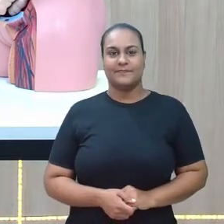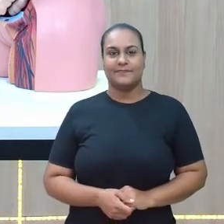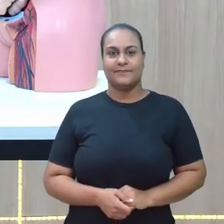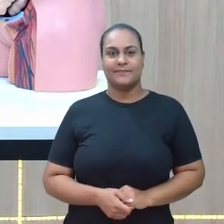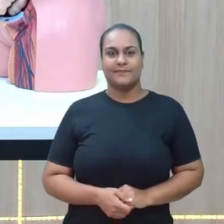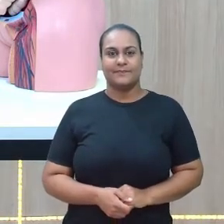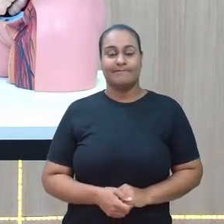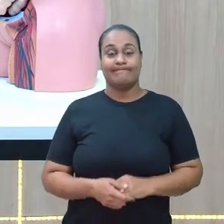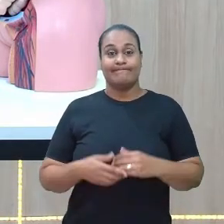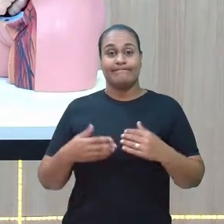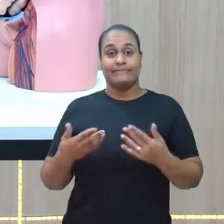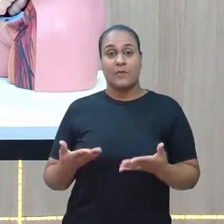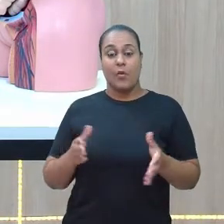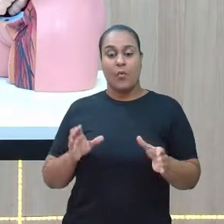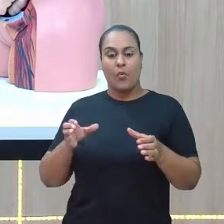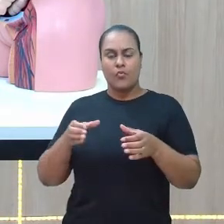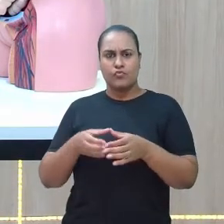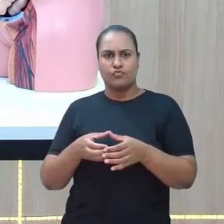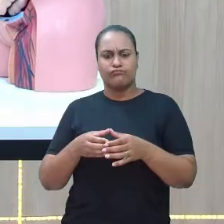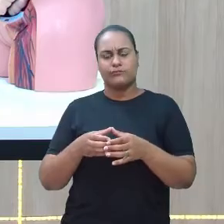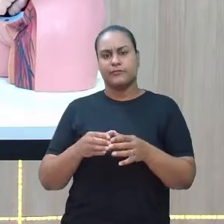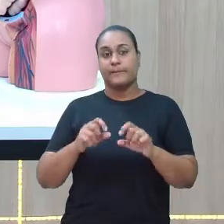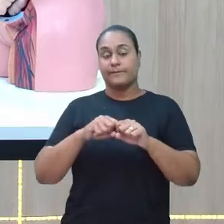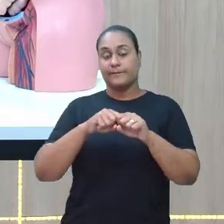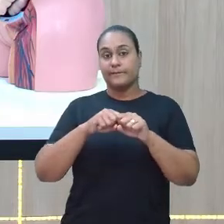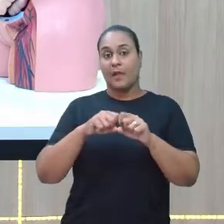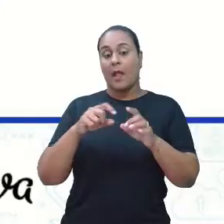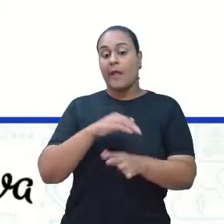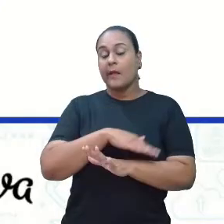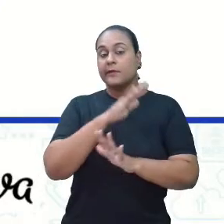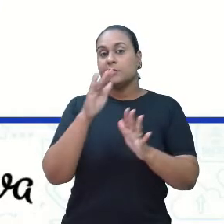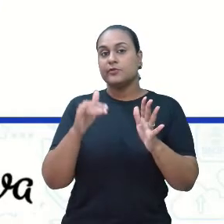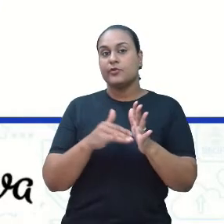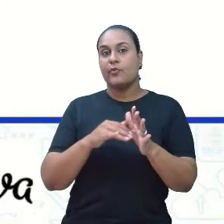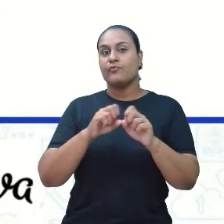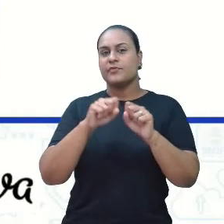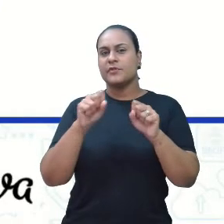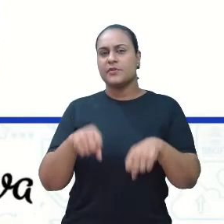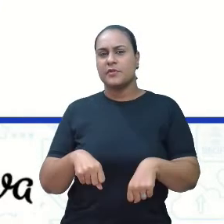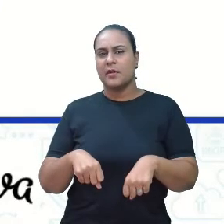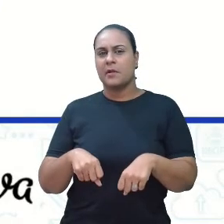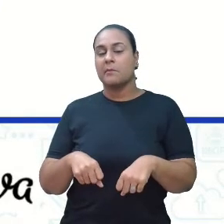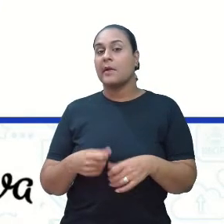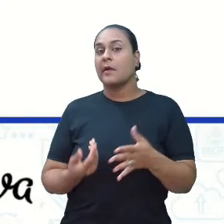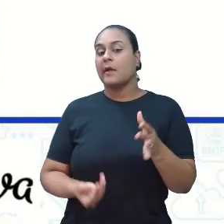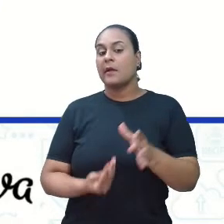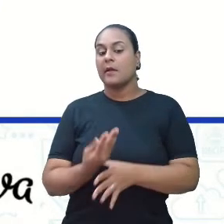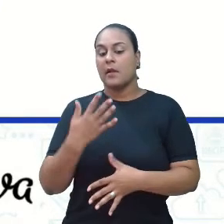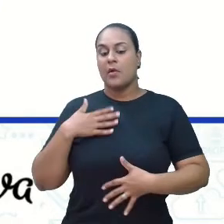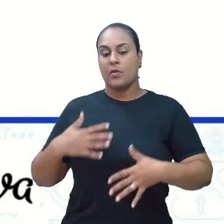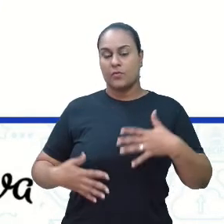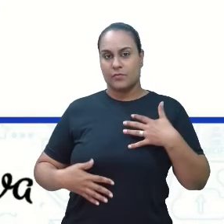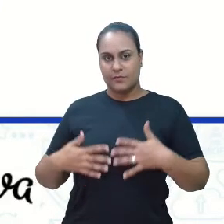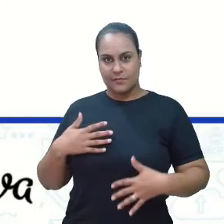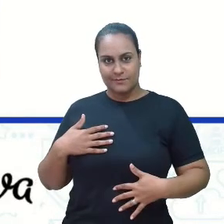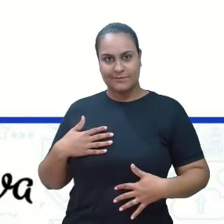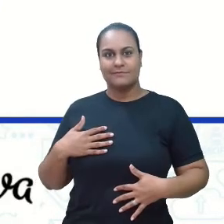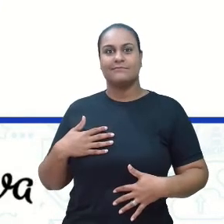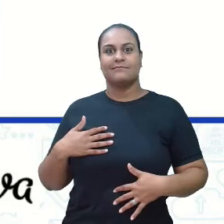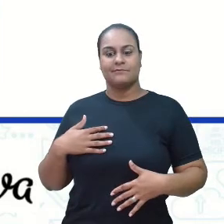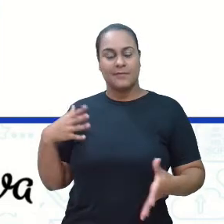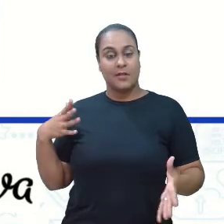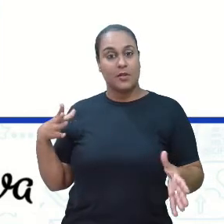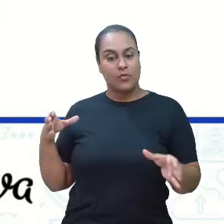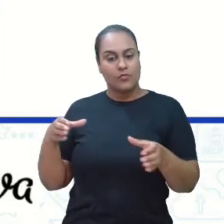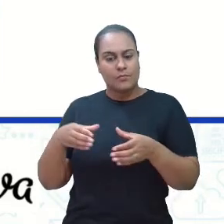E esse conjunto de todos os sistemas em funcionamento constitui o nosso organismo, que em